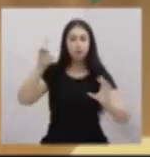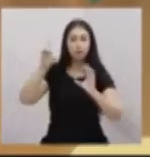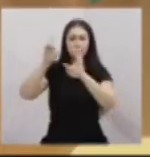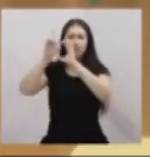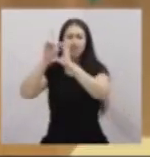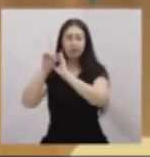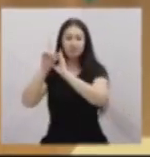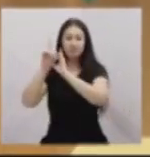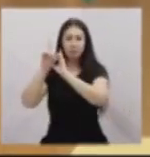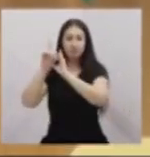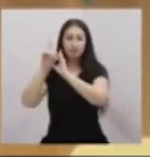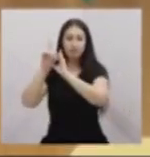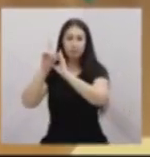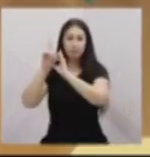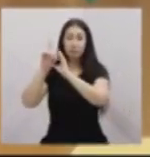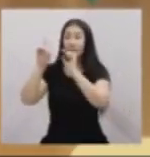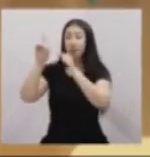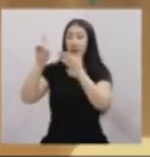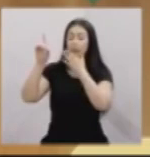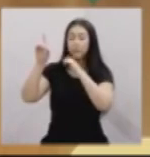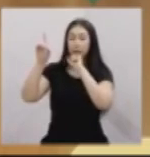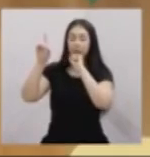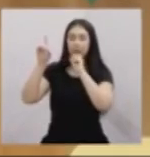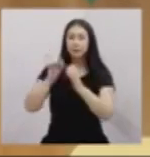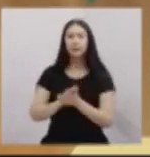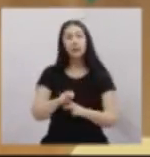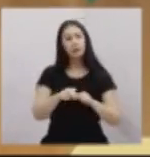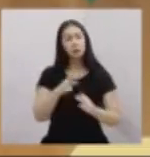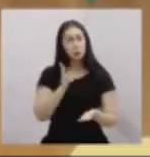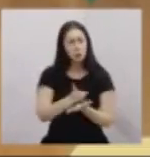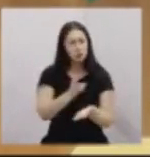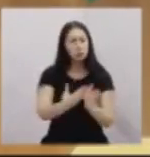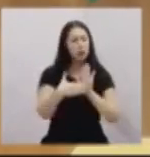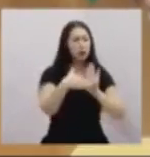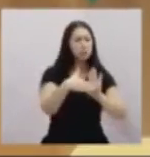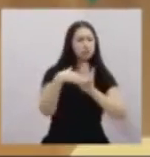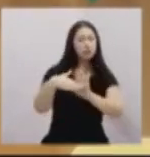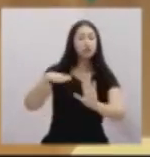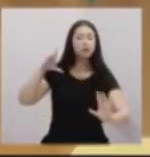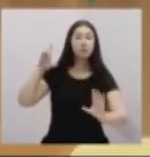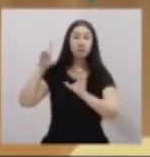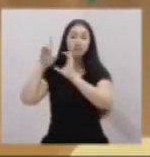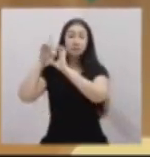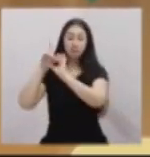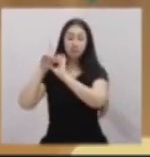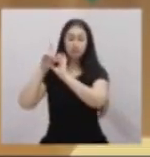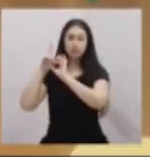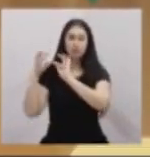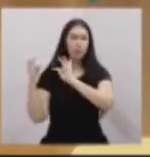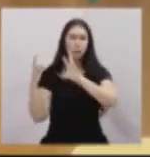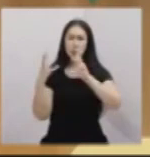todo ser humano ao Pai. Então continue religando pastores e todas os